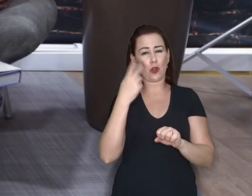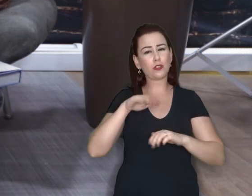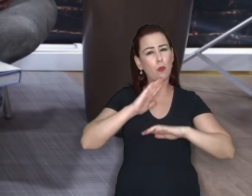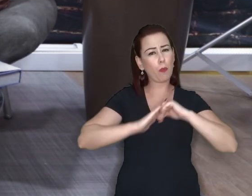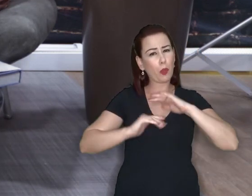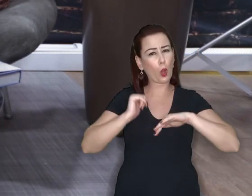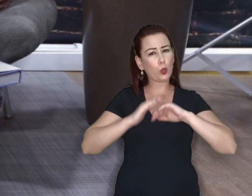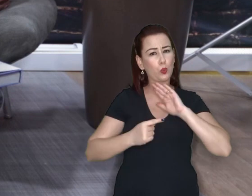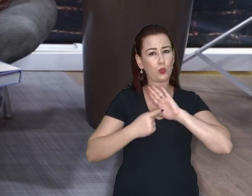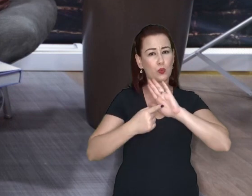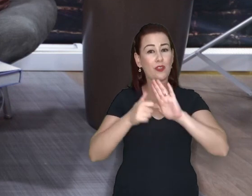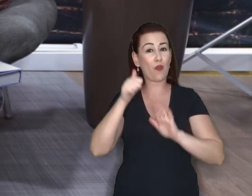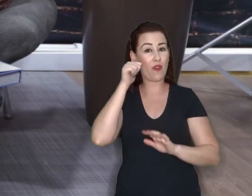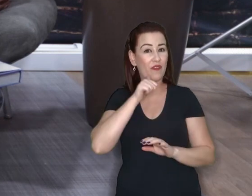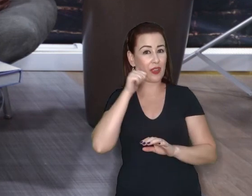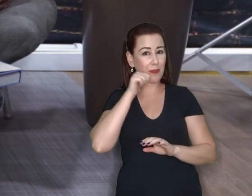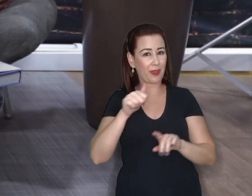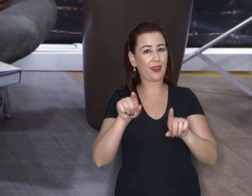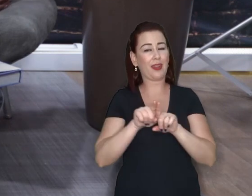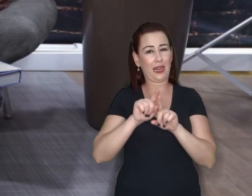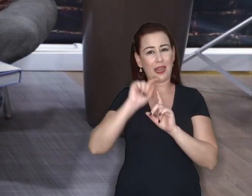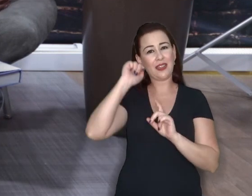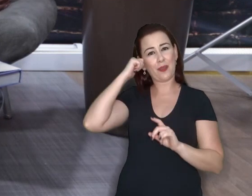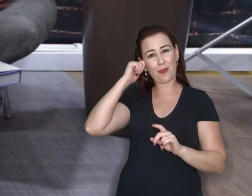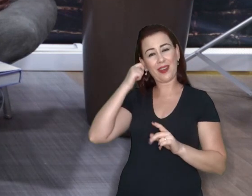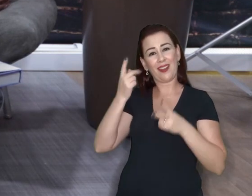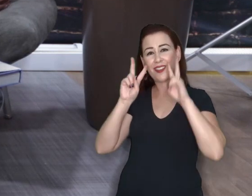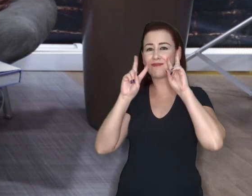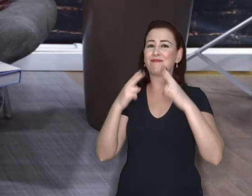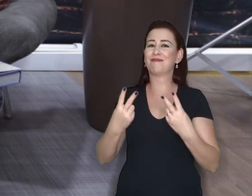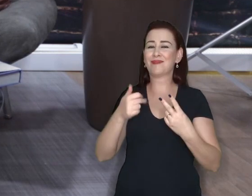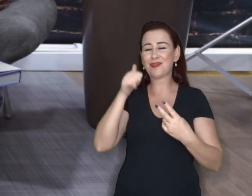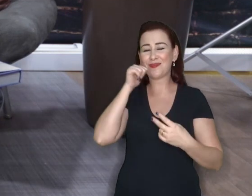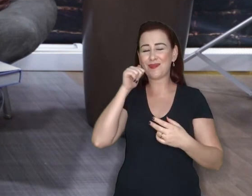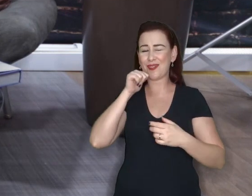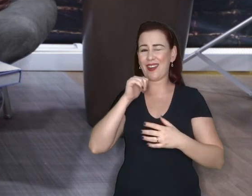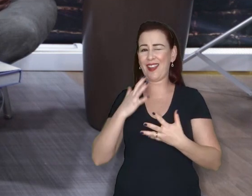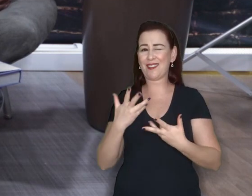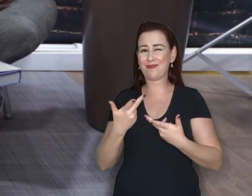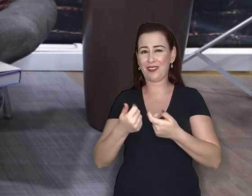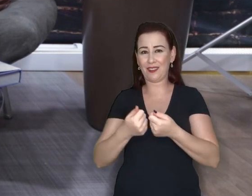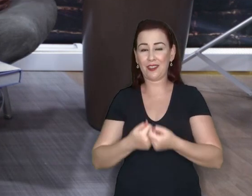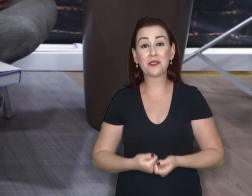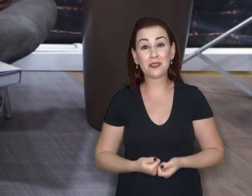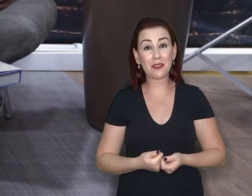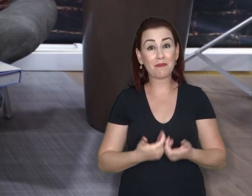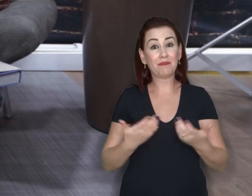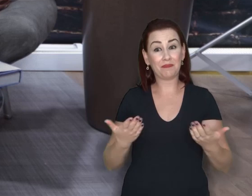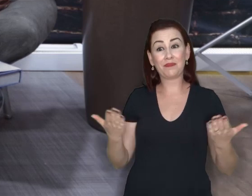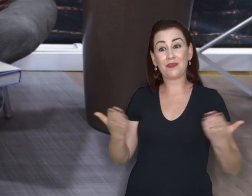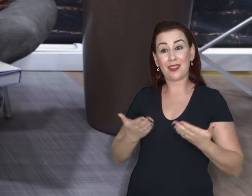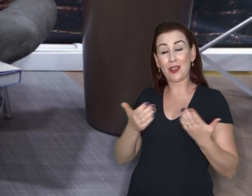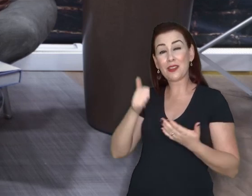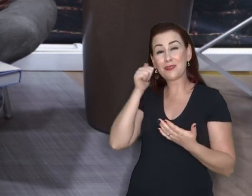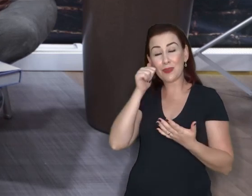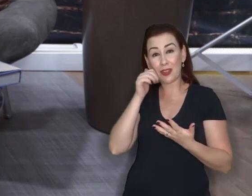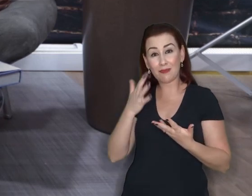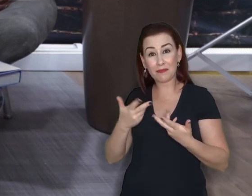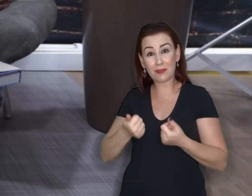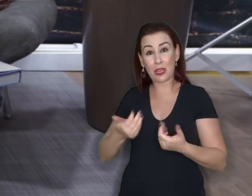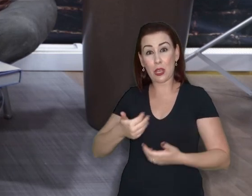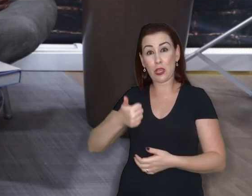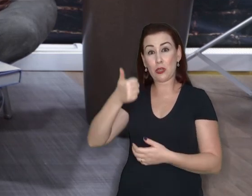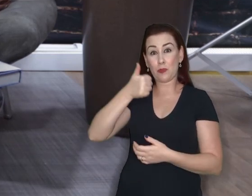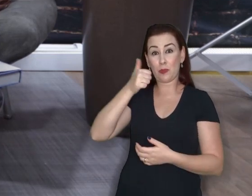nossa produção feminina. Porque o que não falta em Feira de Santana, Gugu, é mulher arretada. E falando em mulher arretada, para encerrar